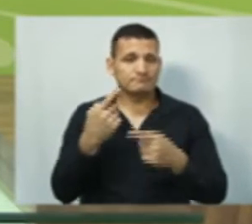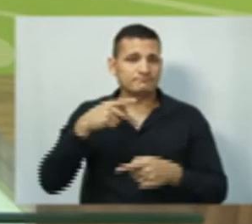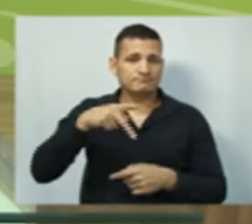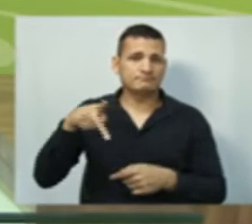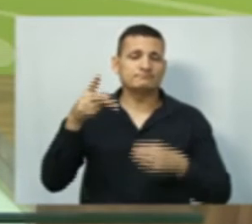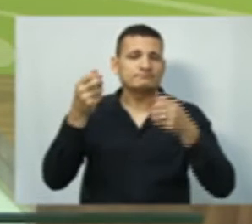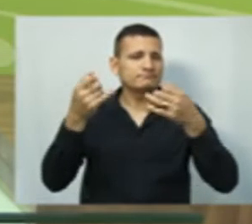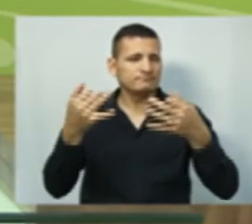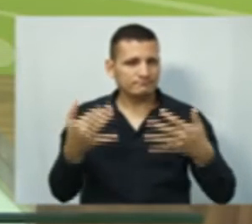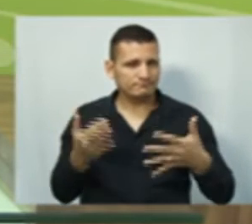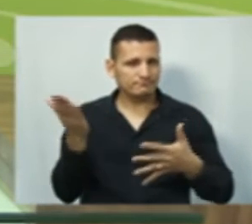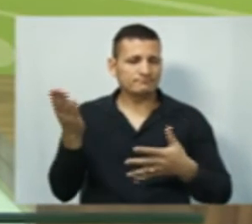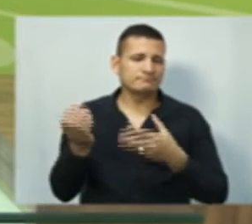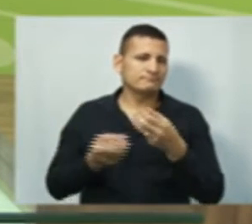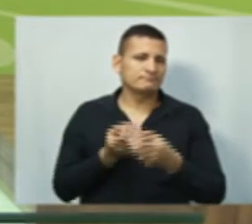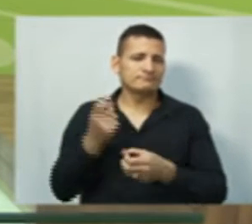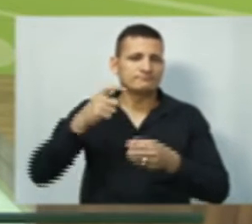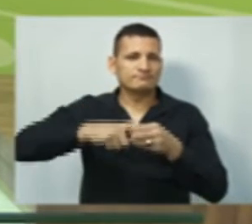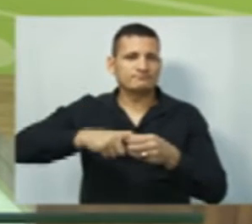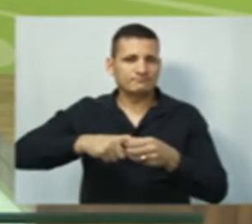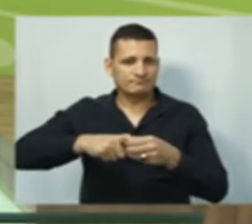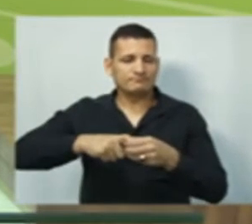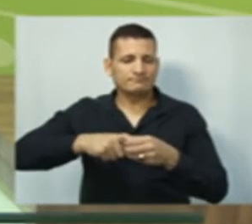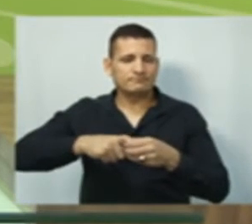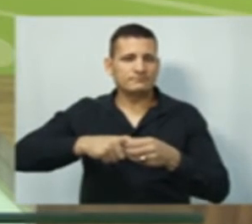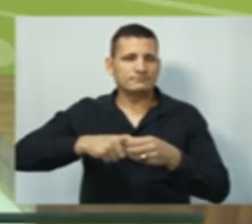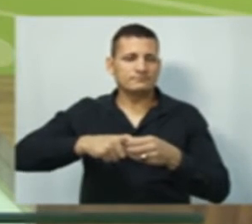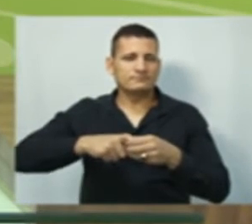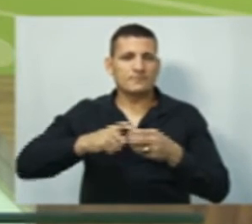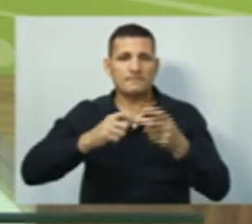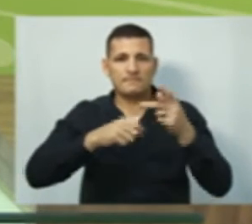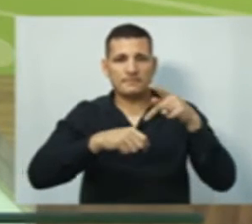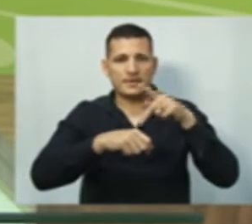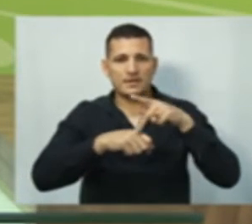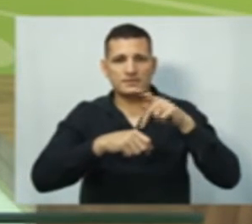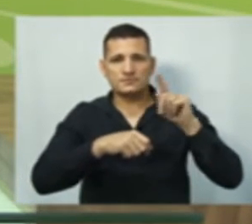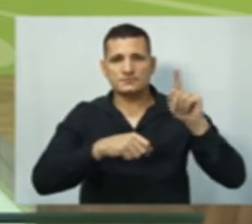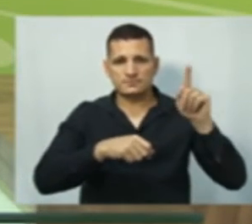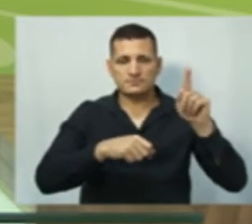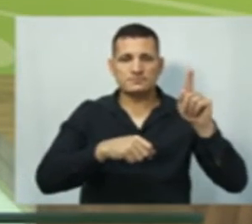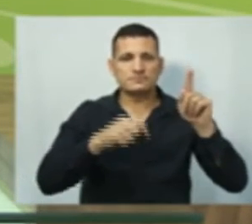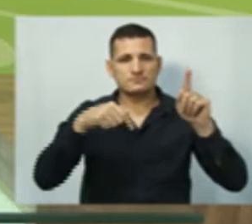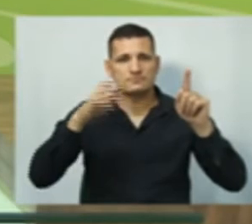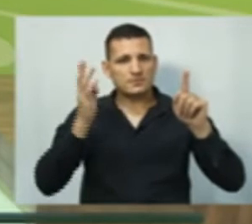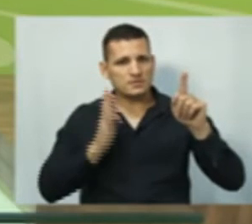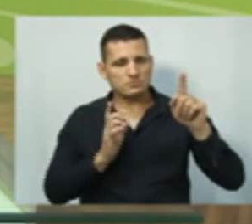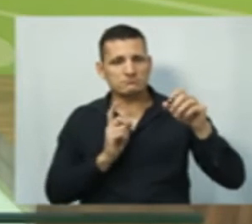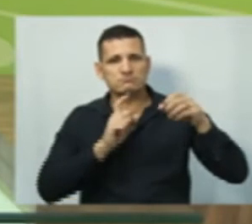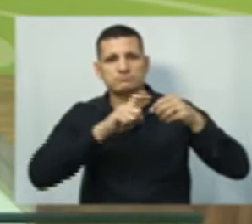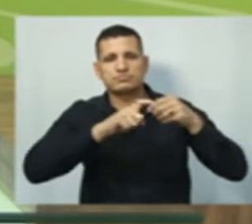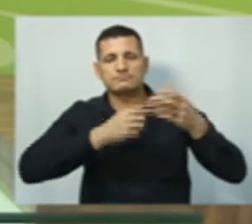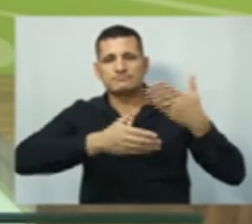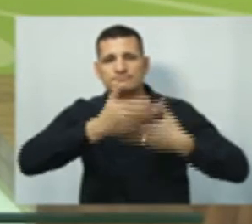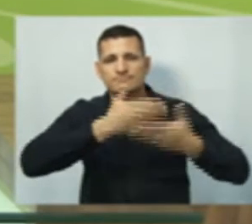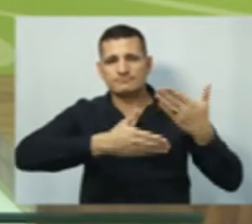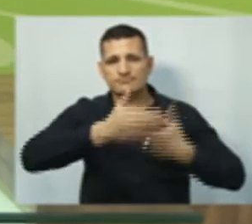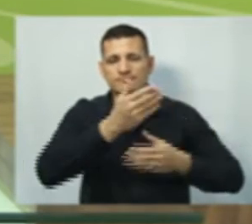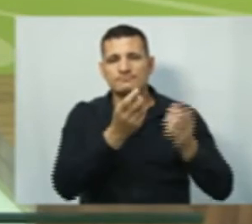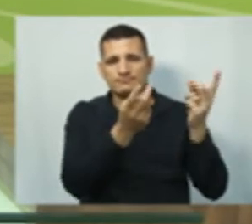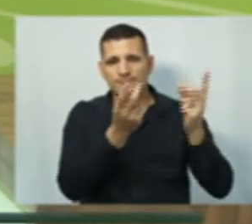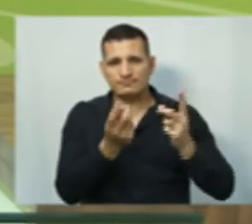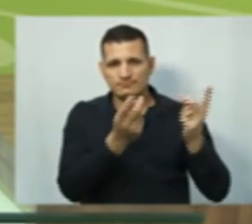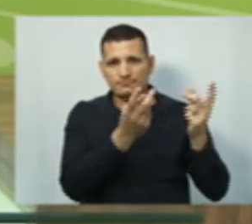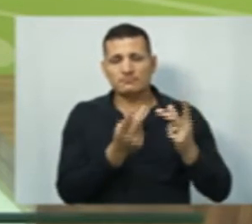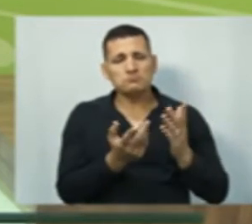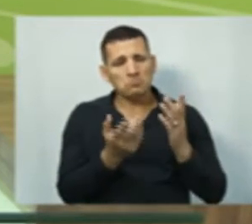sobre essa parceria, essas relações comerciais que ocorrem, e essas relações comerciais se dão sim através de seres